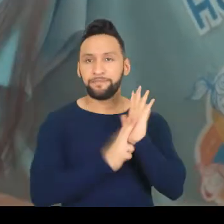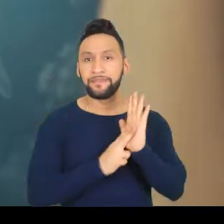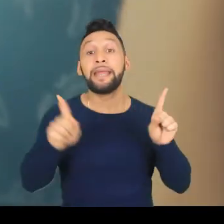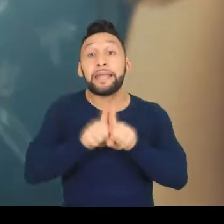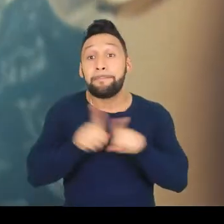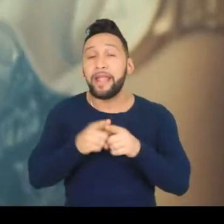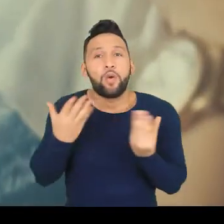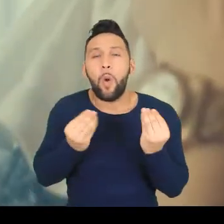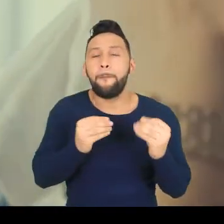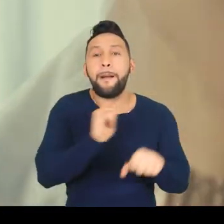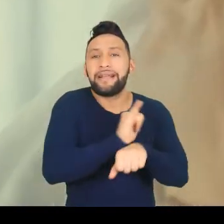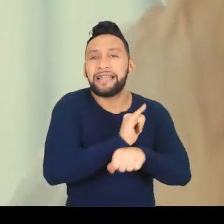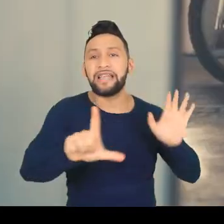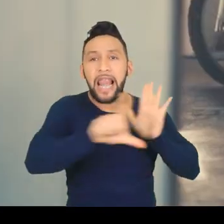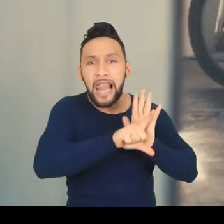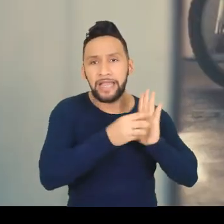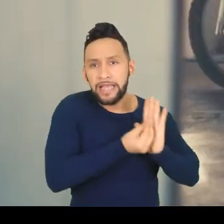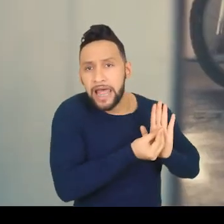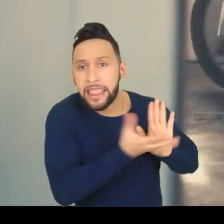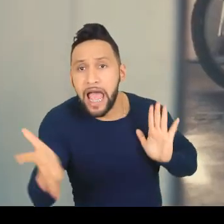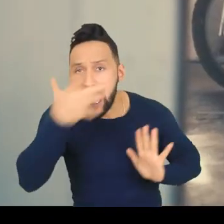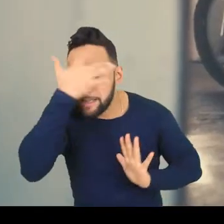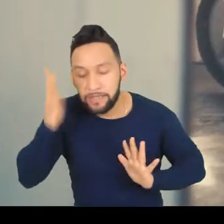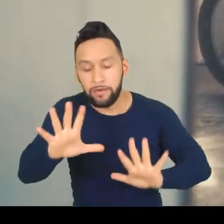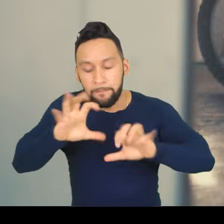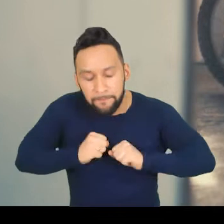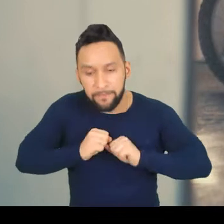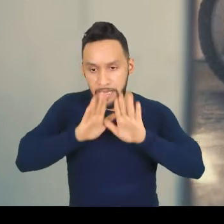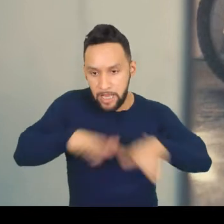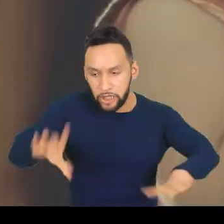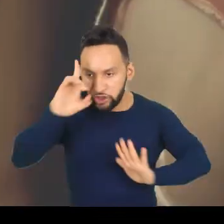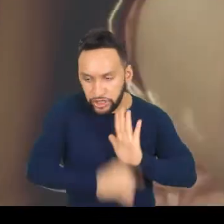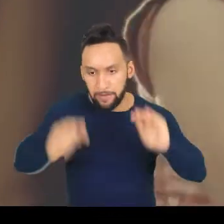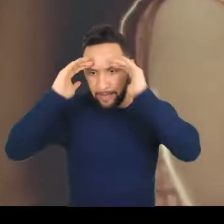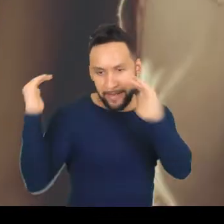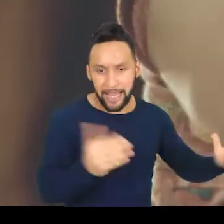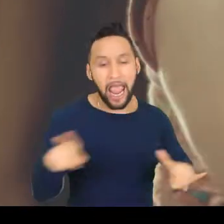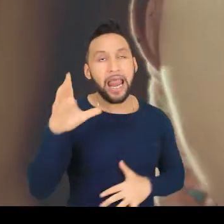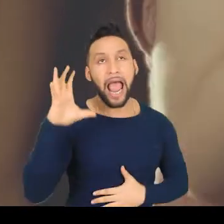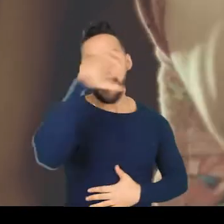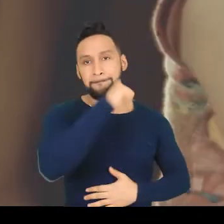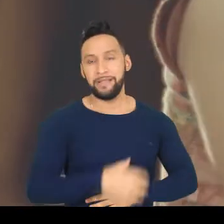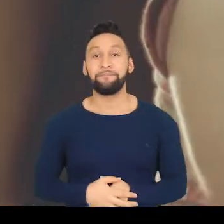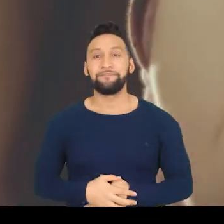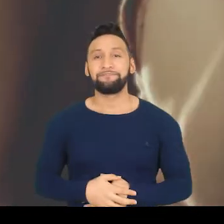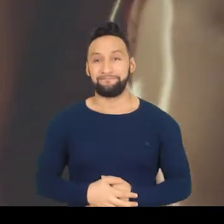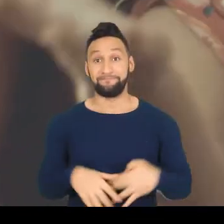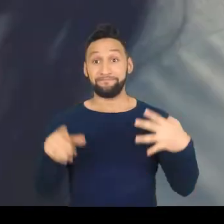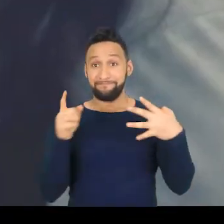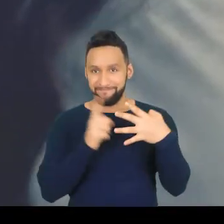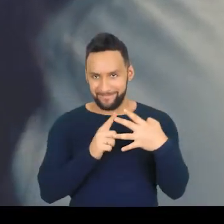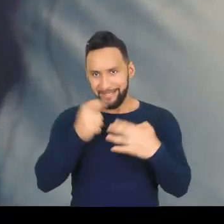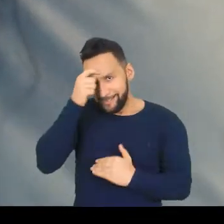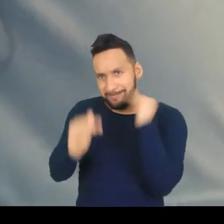vínculos familiares e a integração das ações e políticas públicas voltadas às crianças e suas famílias.